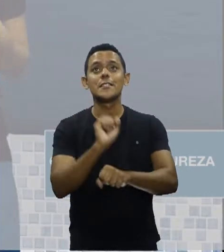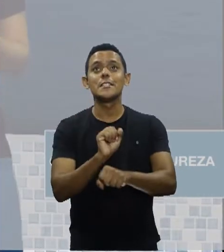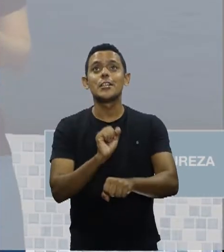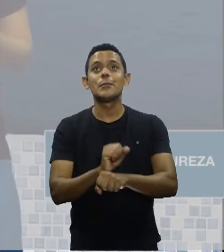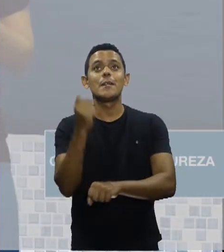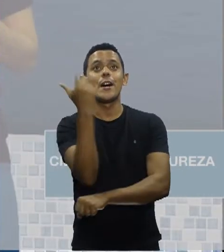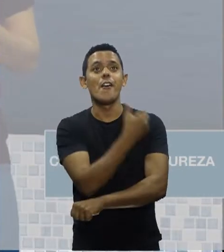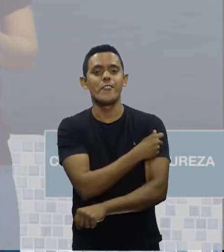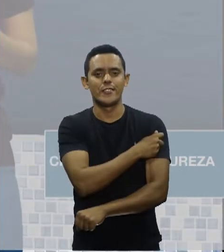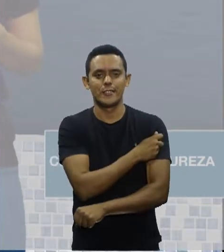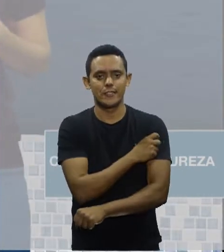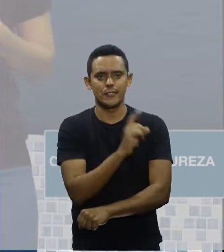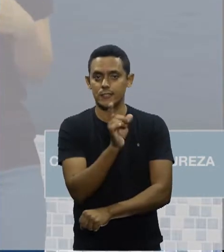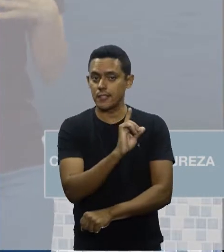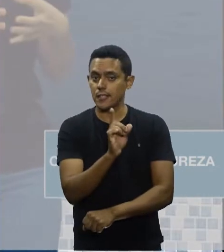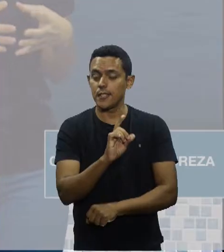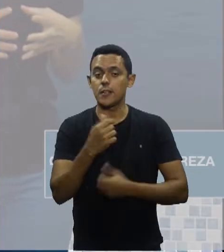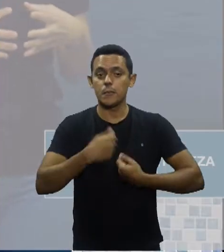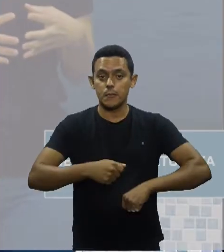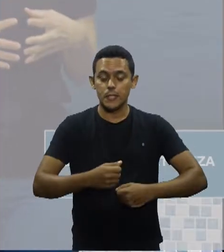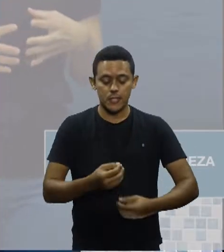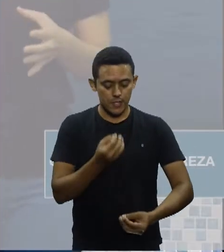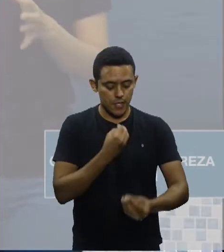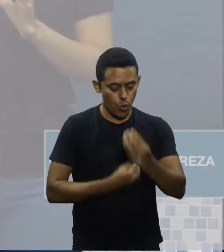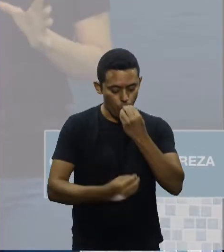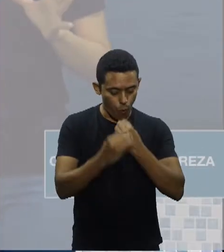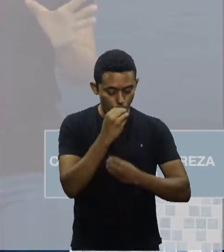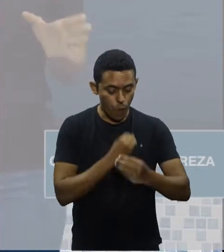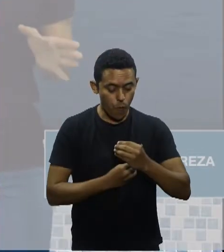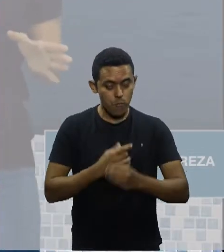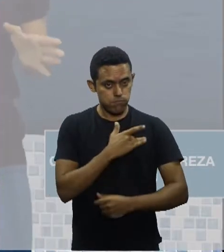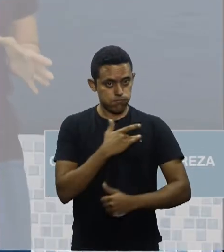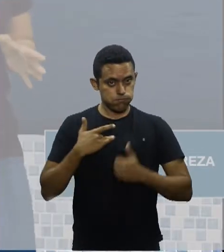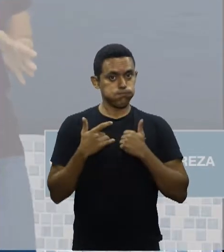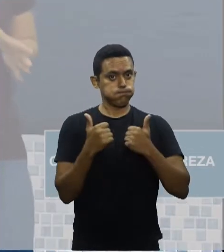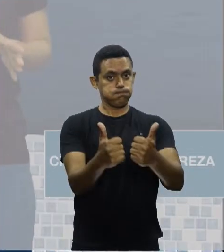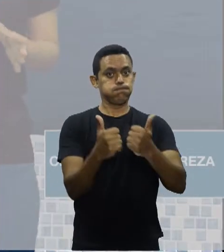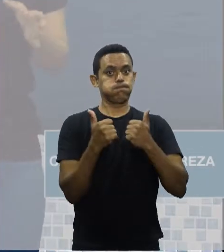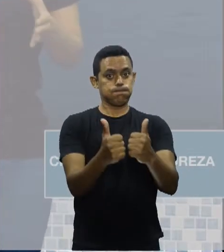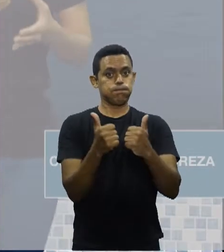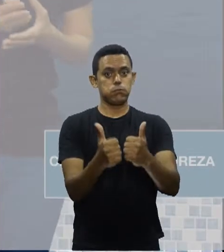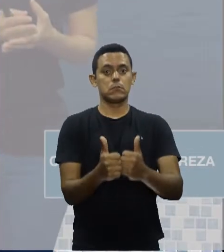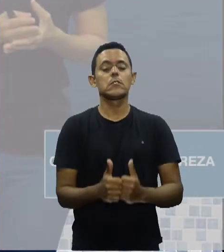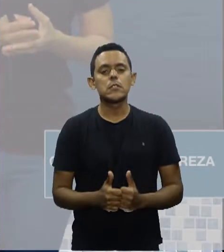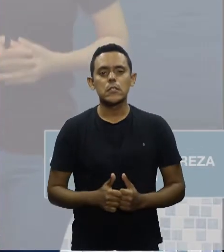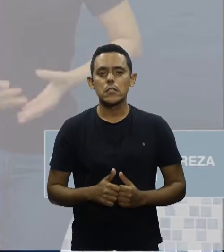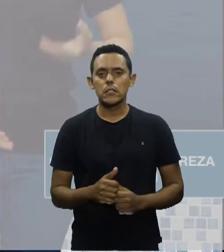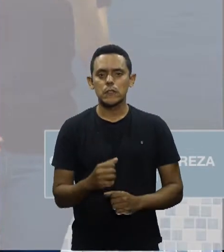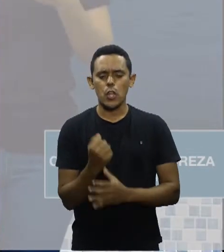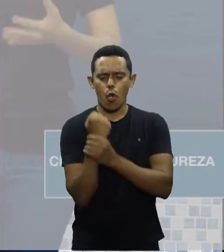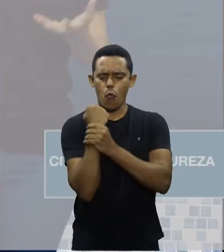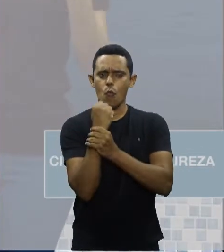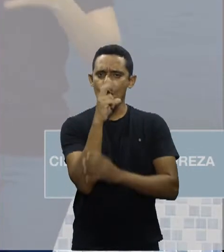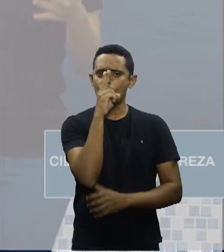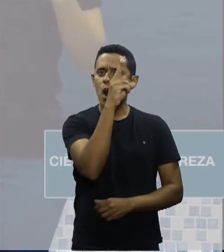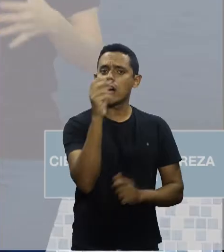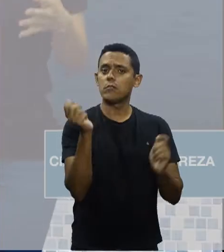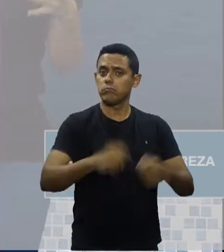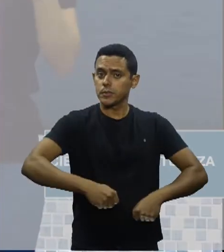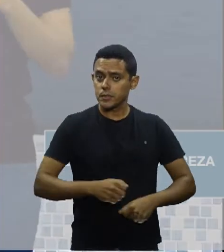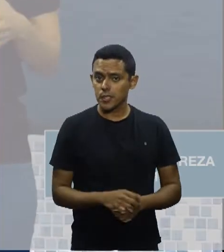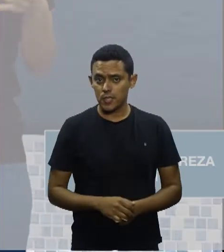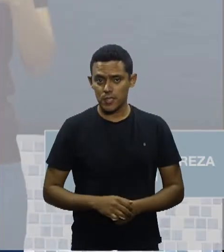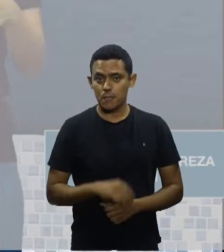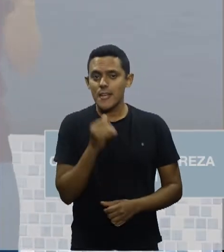fortalecer o nosso sistema imunológico. Muitas pessoas acham que fortalecer o sistema imunológico é você tomar um monte de